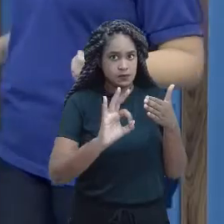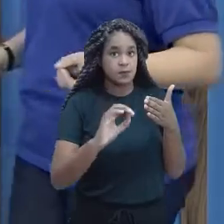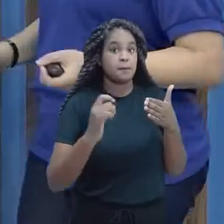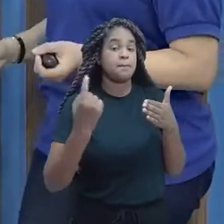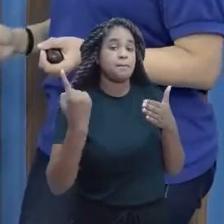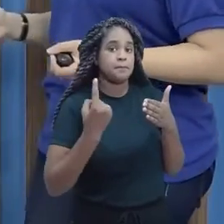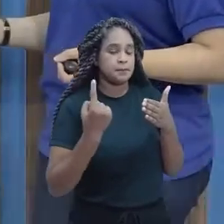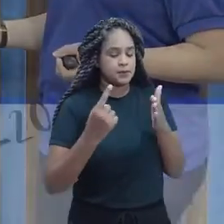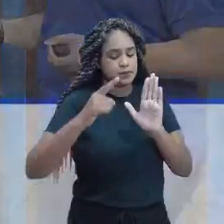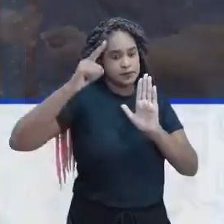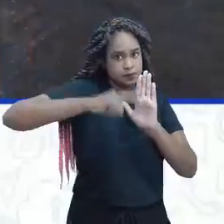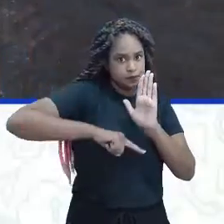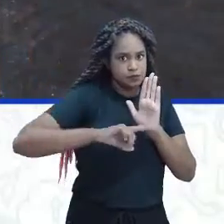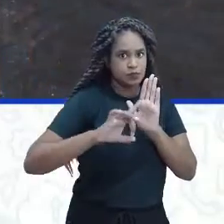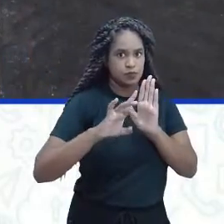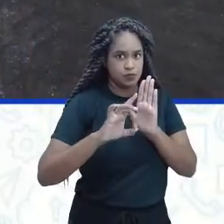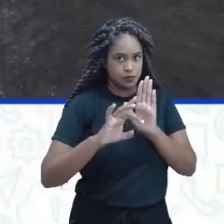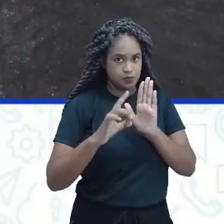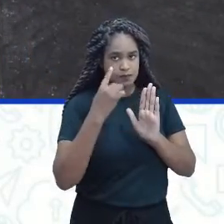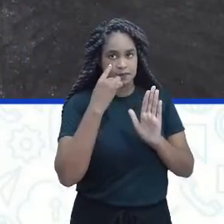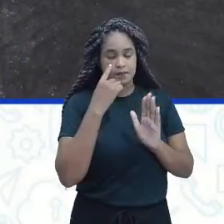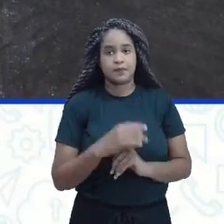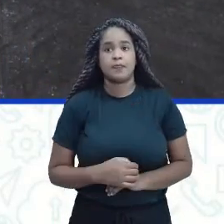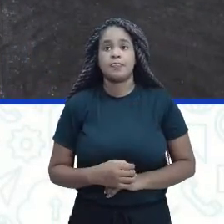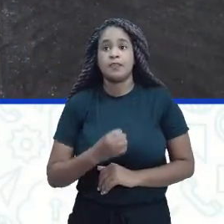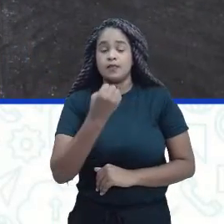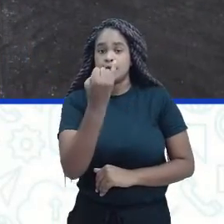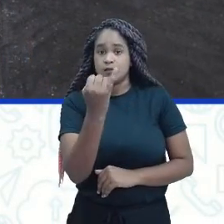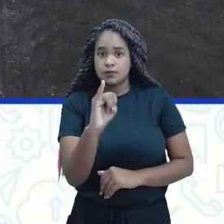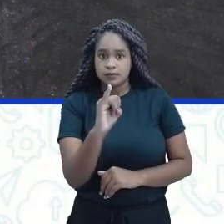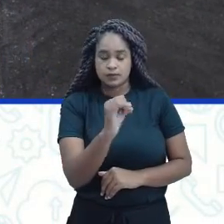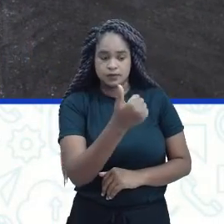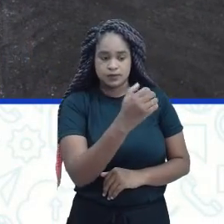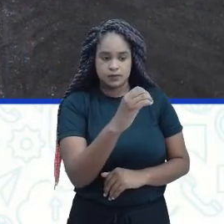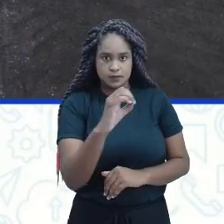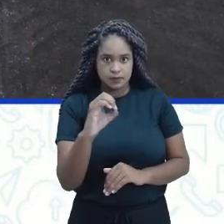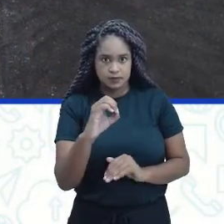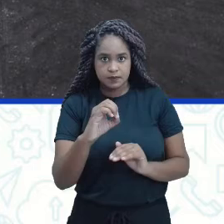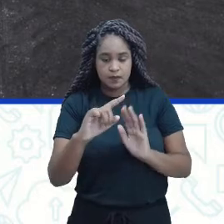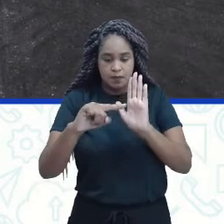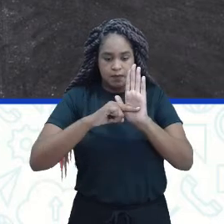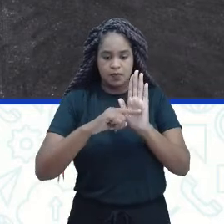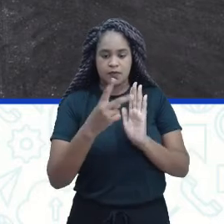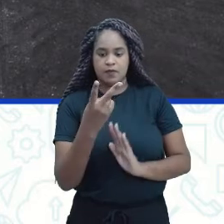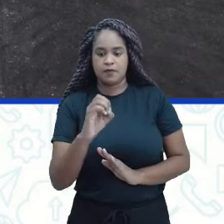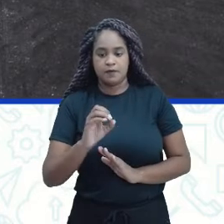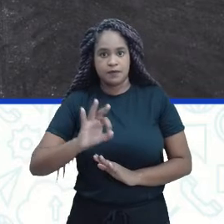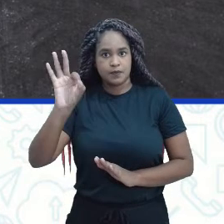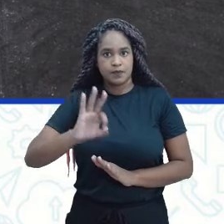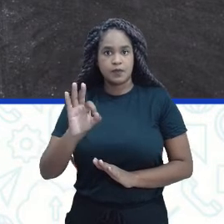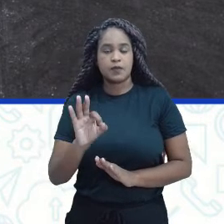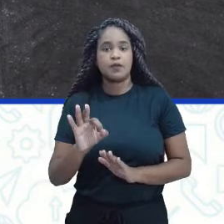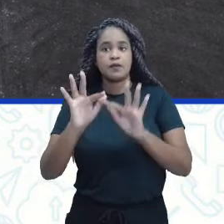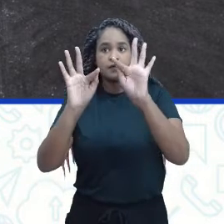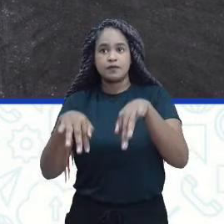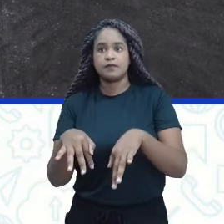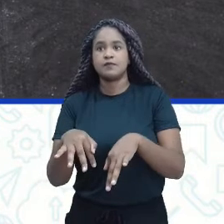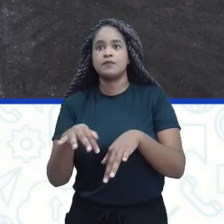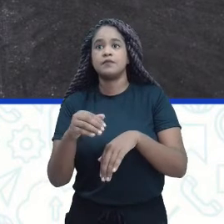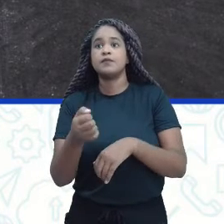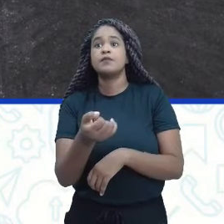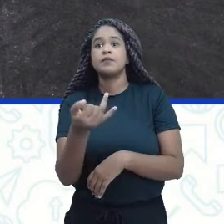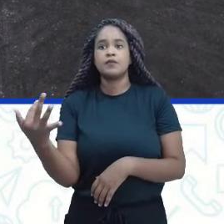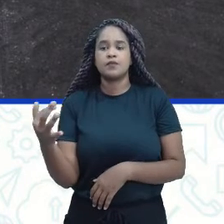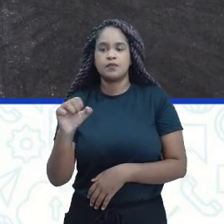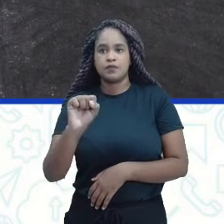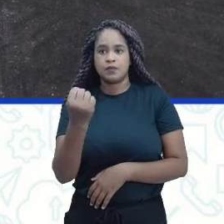tá? Então, o desconto de 100, de 20% em cima do 100, ficou 80.